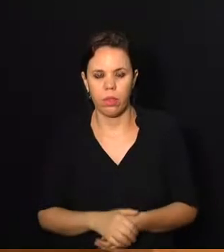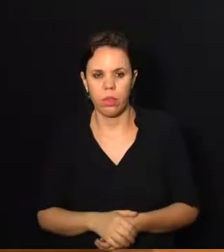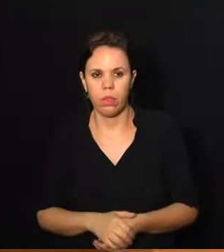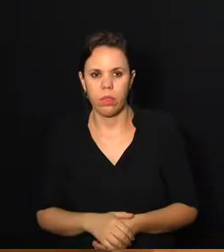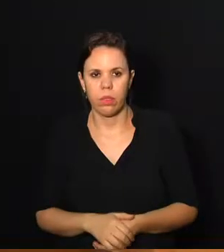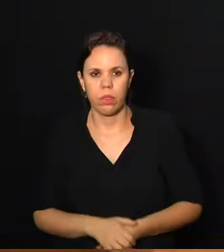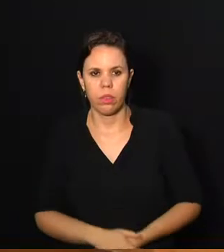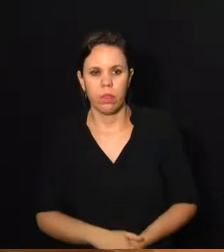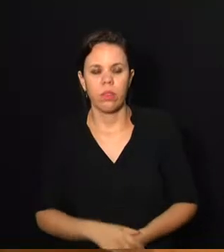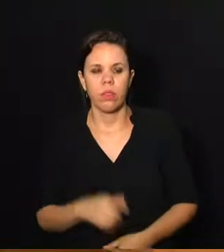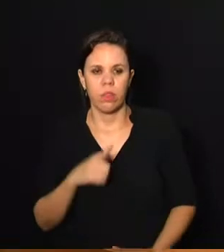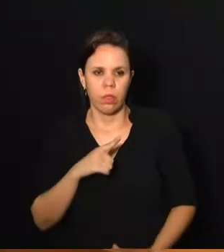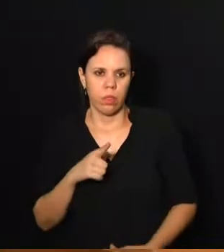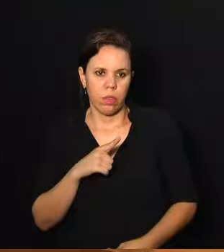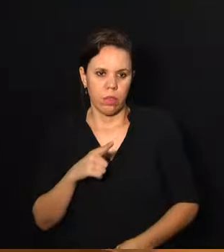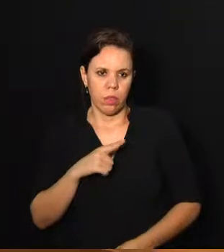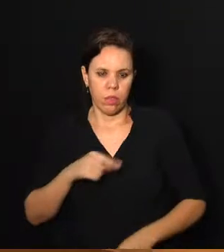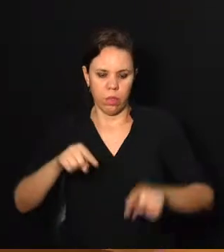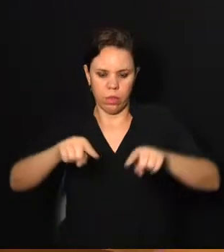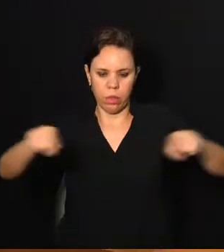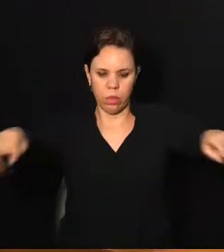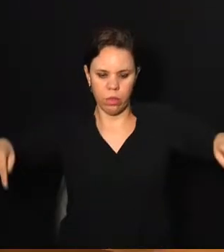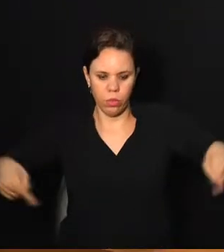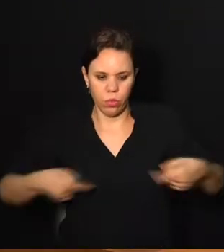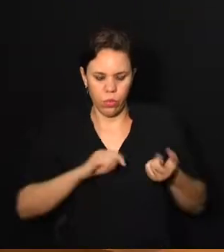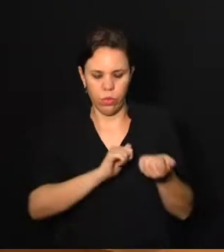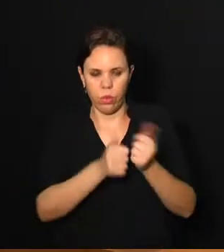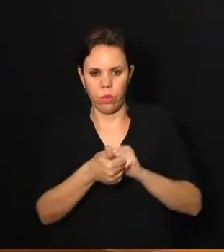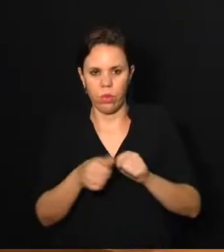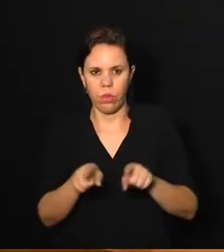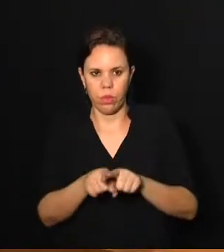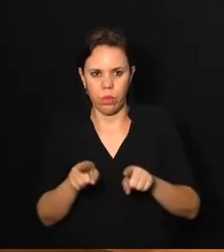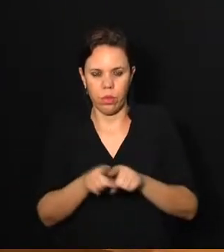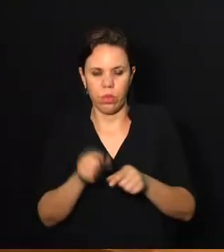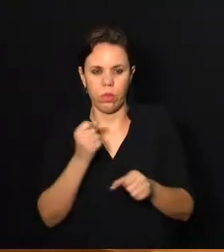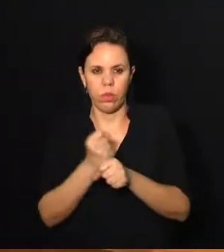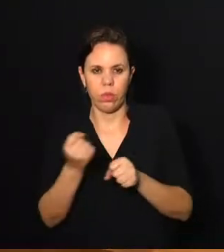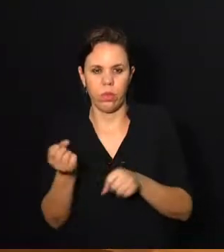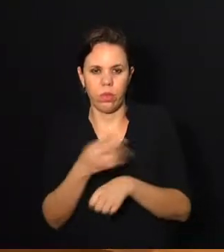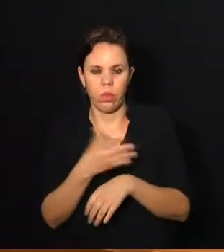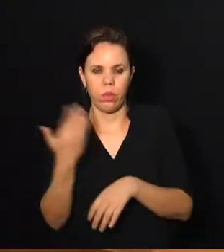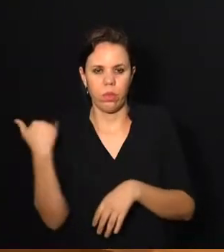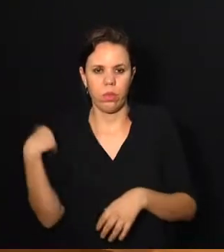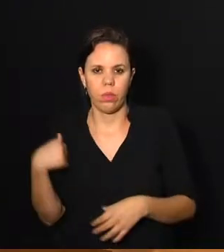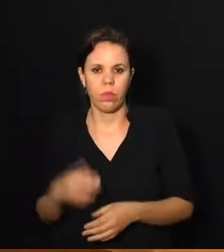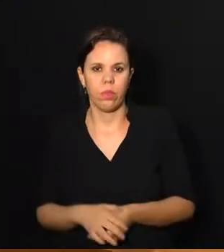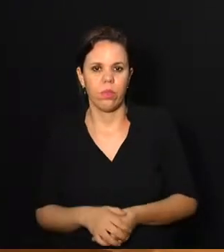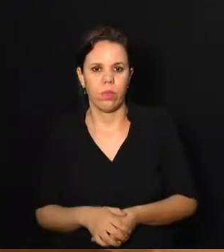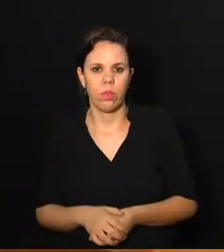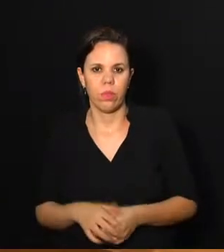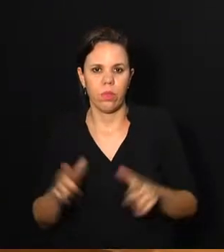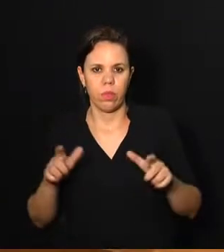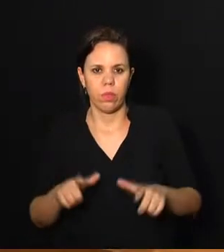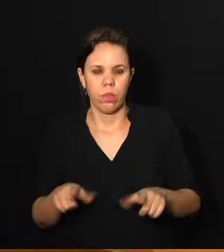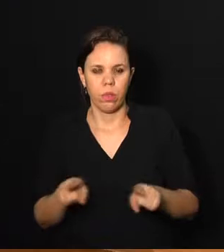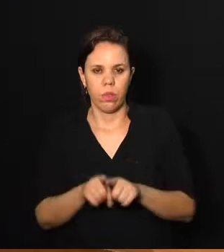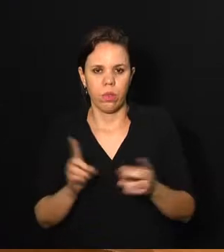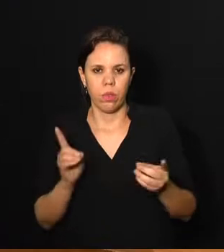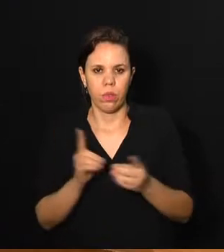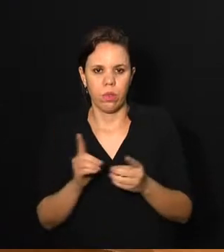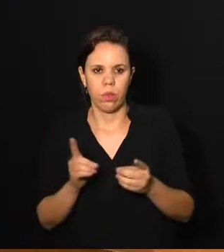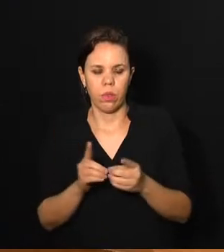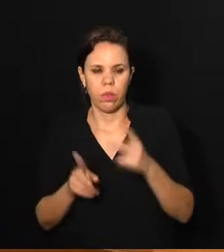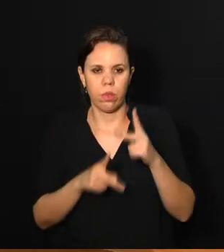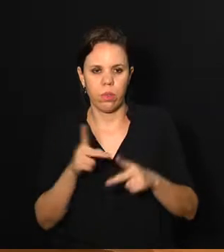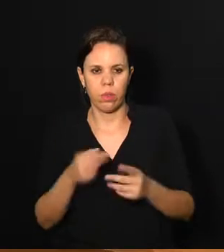ele vai ter uma quadra também poliesportiva que foi construída recentemente. Então é um espaço que, além de atender uma demanda